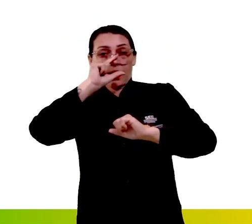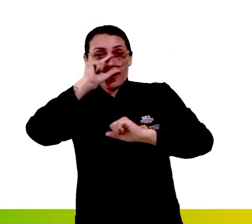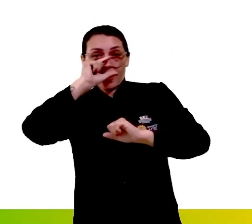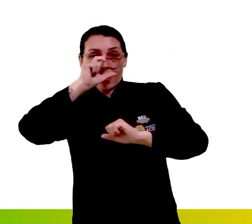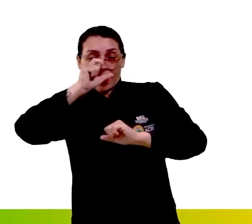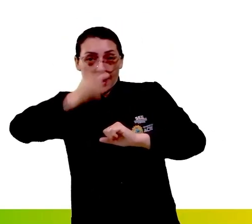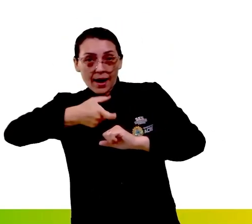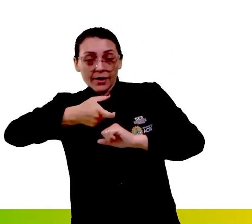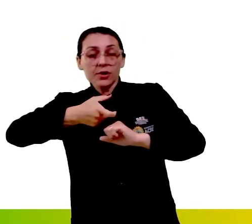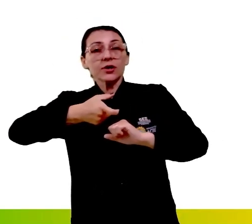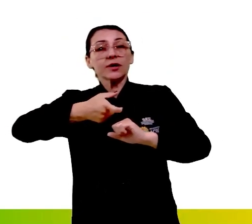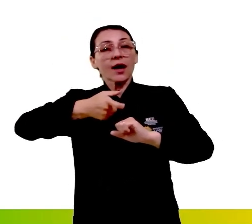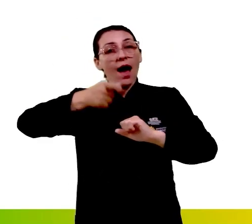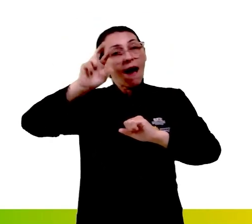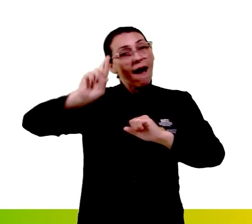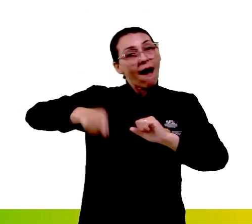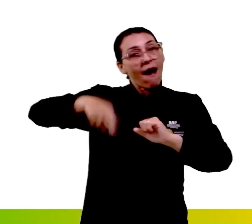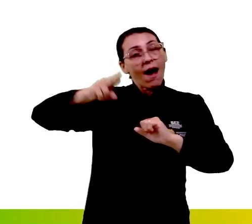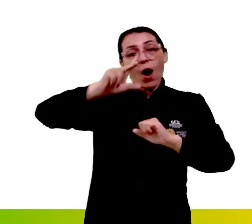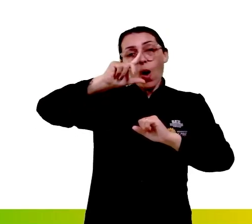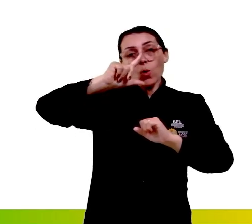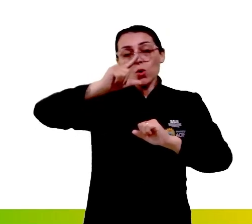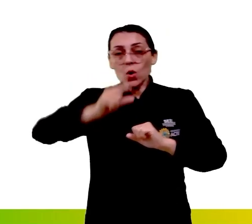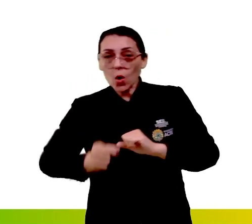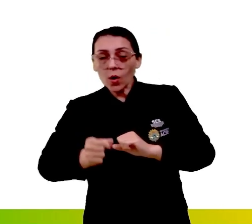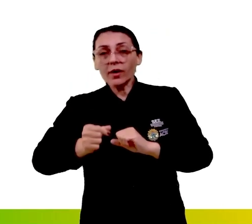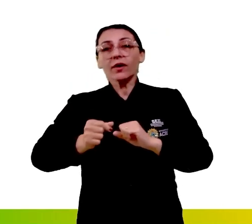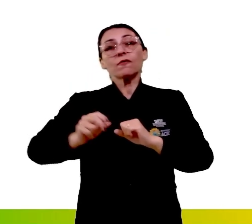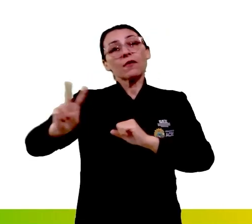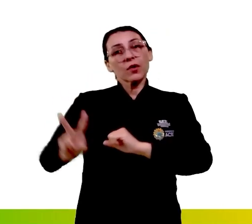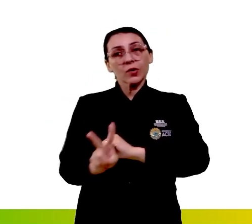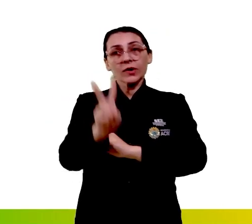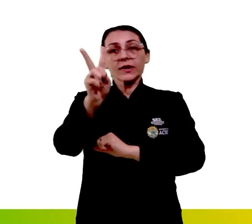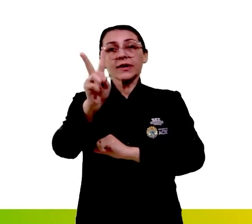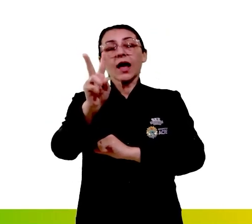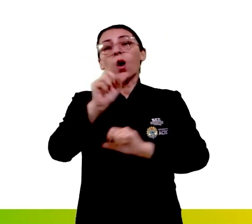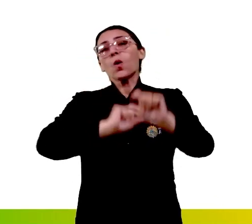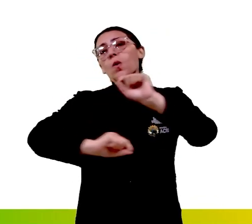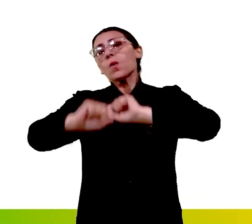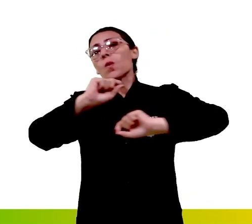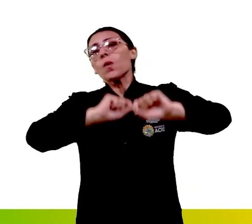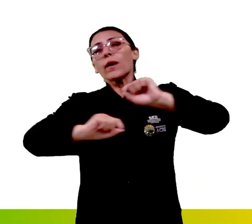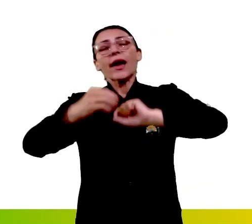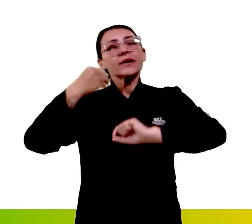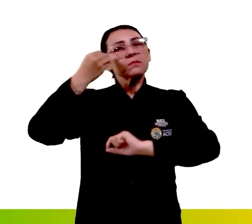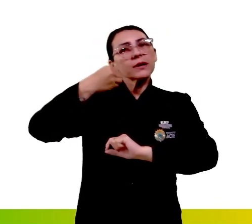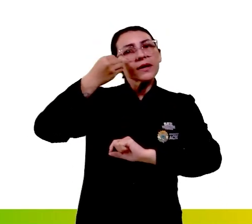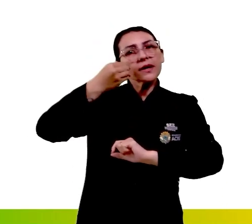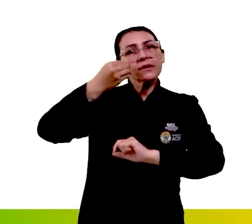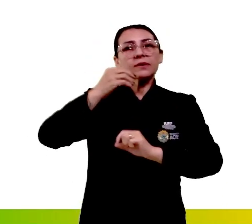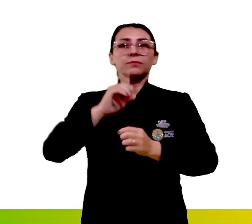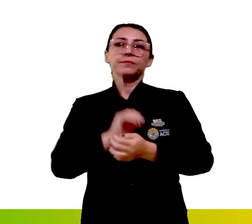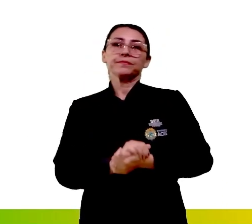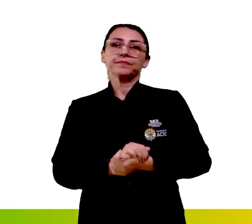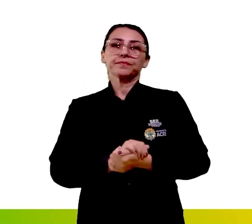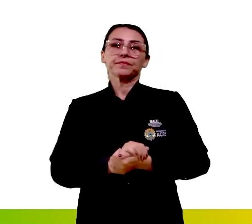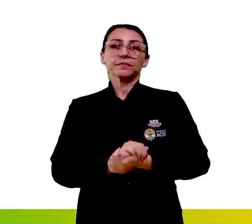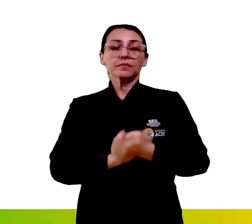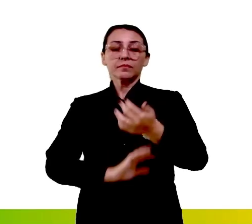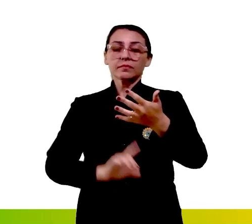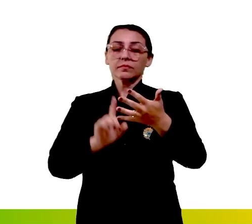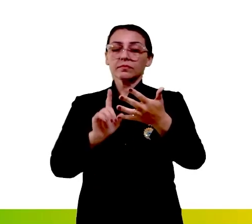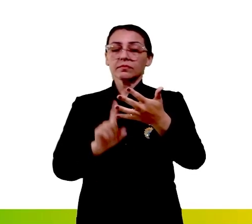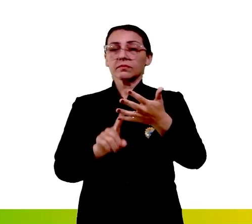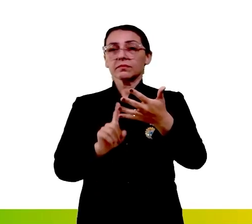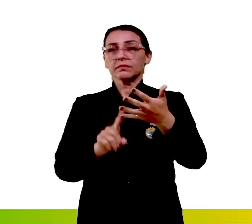valorizava profundamente a razão, o John Locke ele vai valorizar profundamente a experiência. Em seguida,